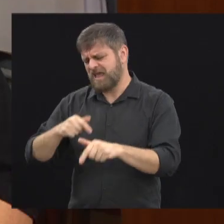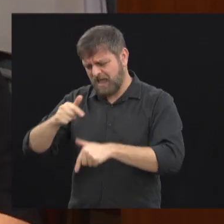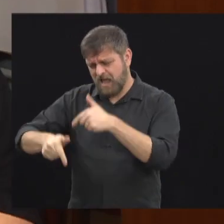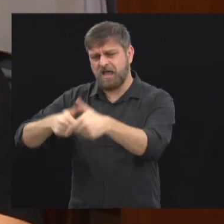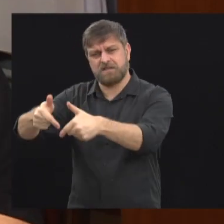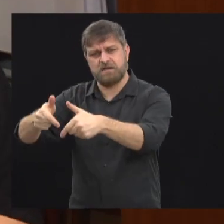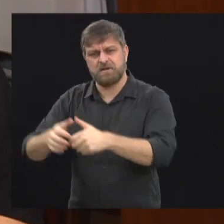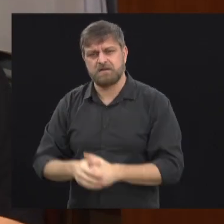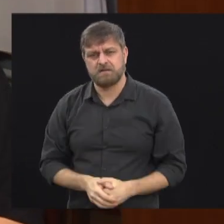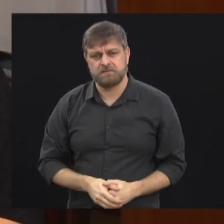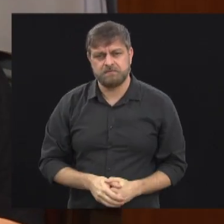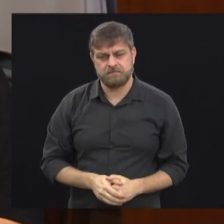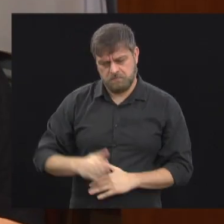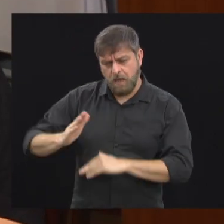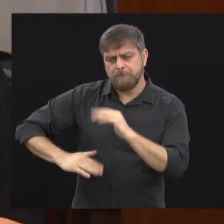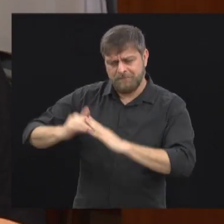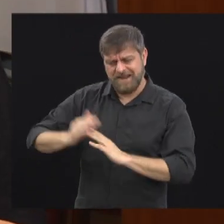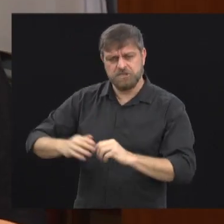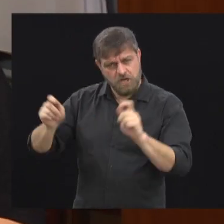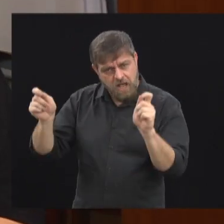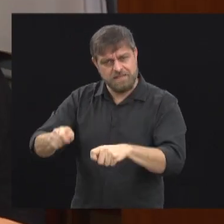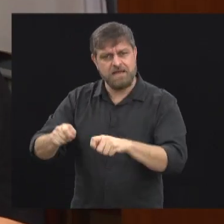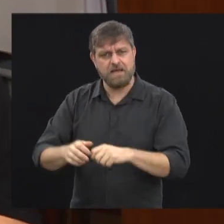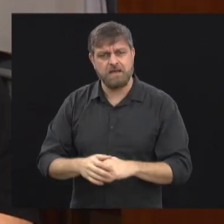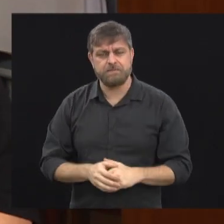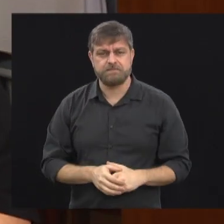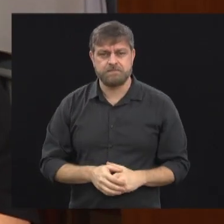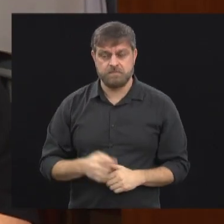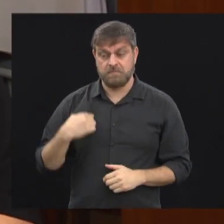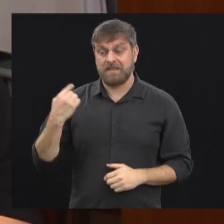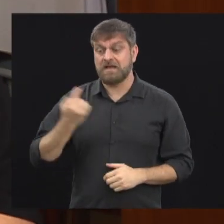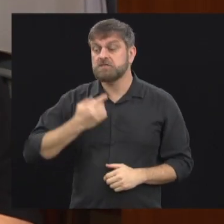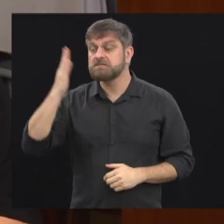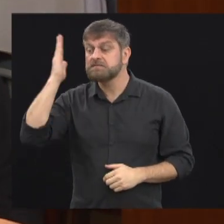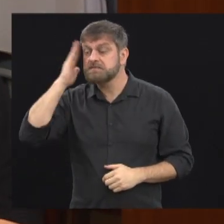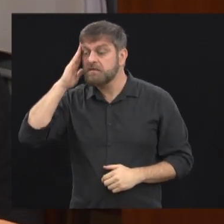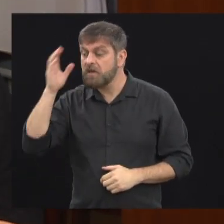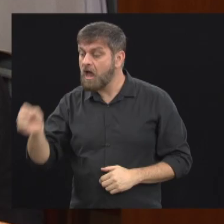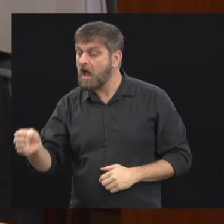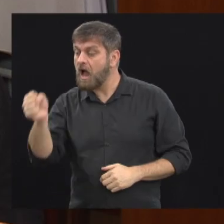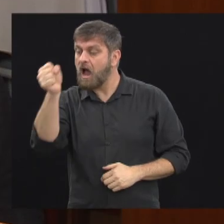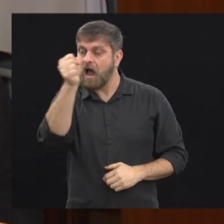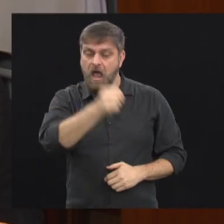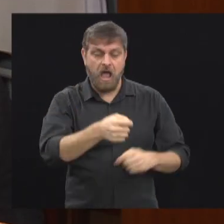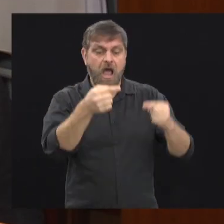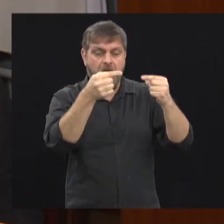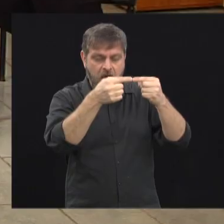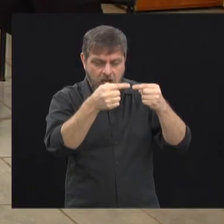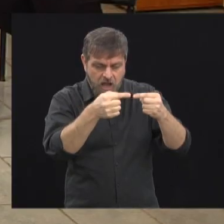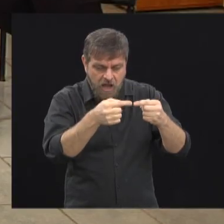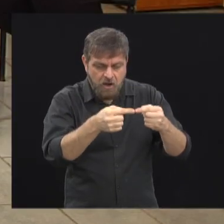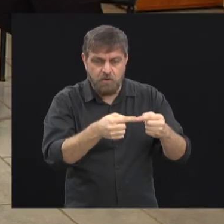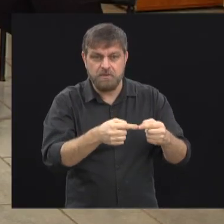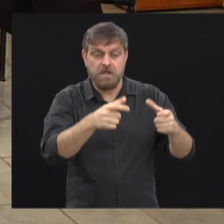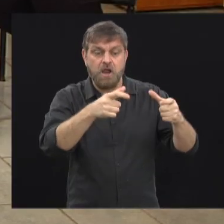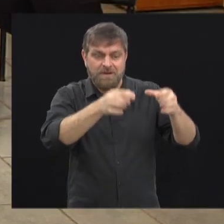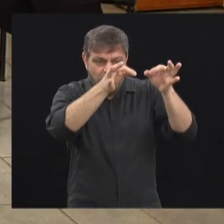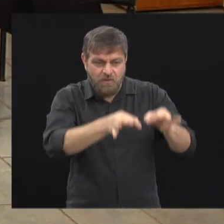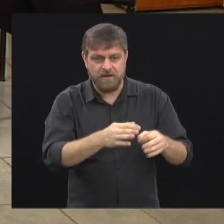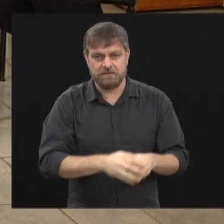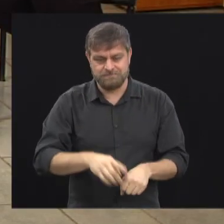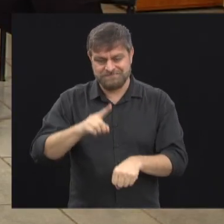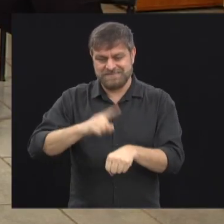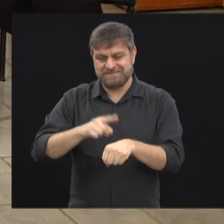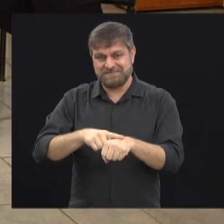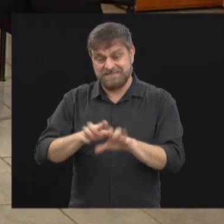nada, né? Então, desde que a gente saiba onde colocar essa pessoa, né? Meninas, o tempo do